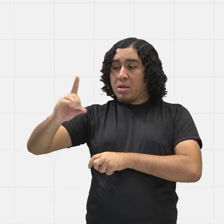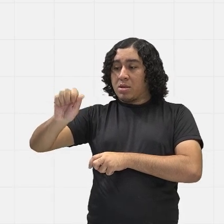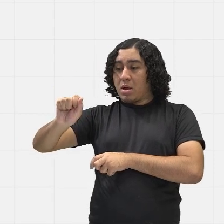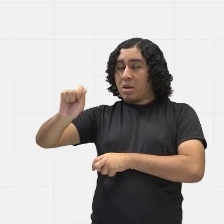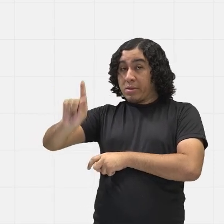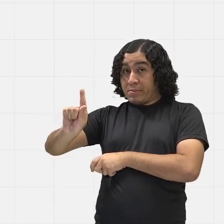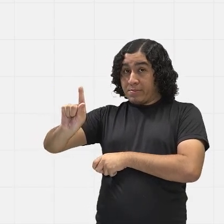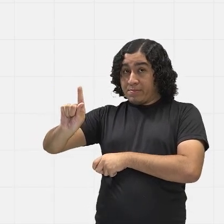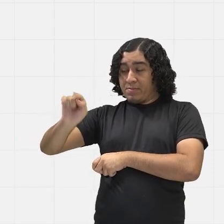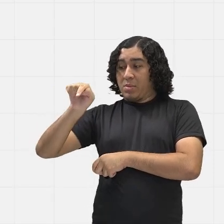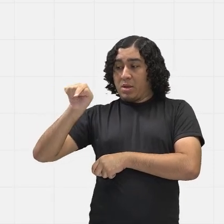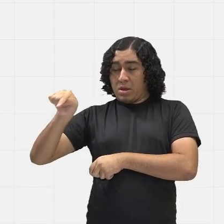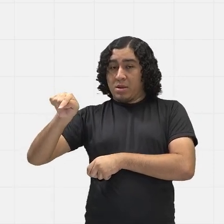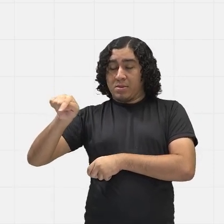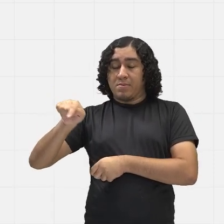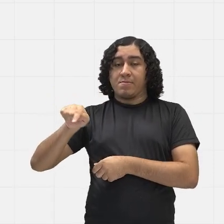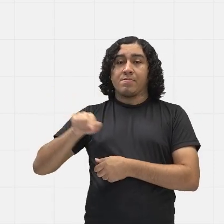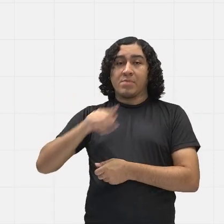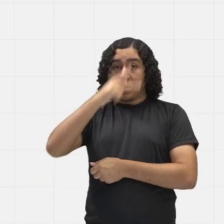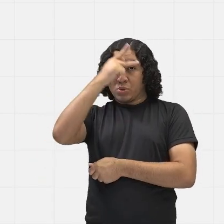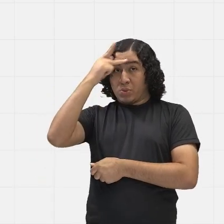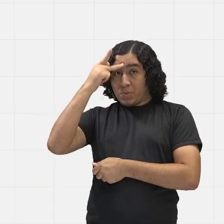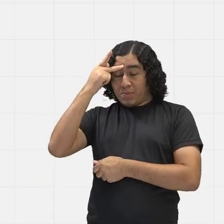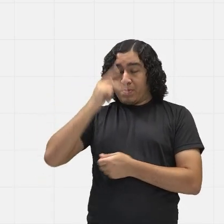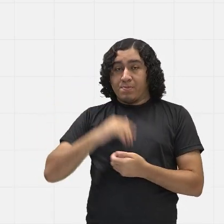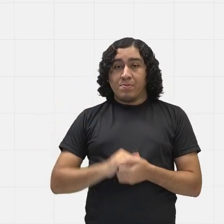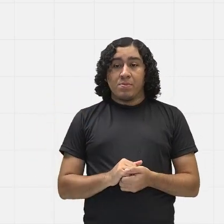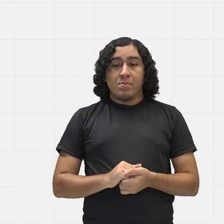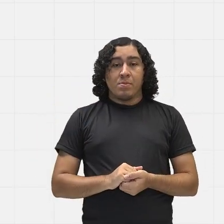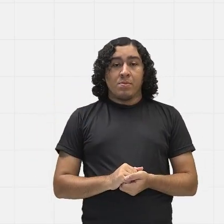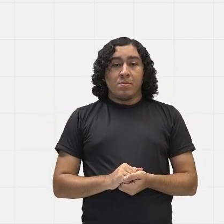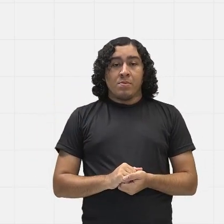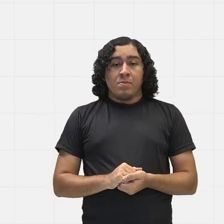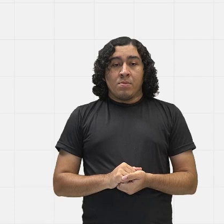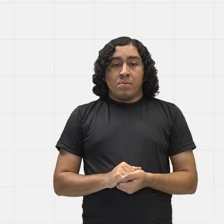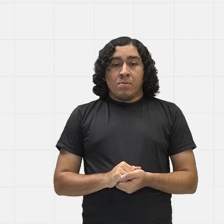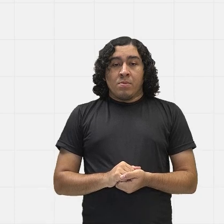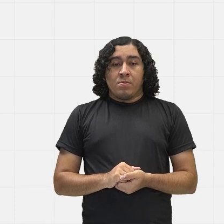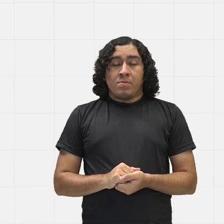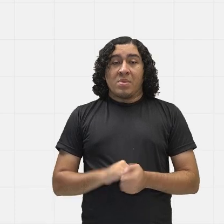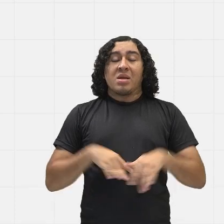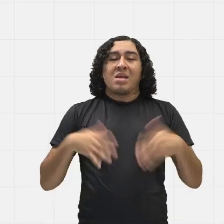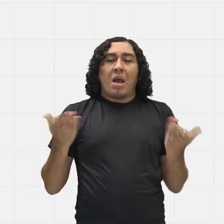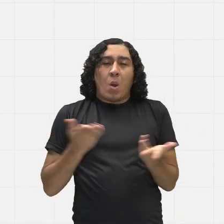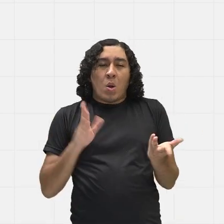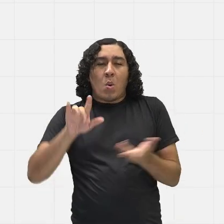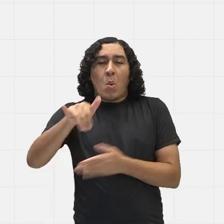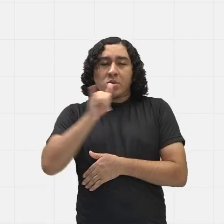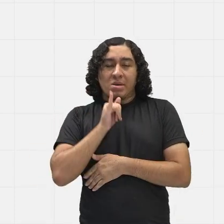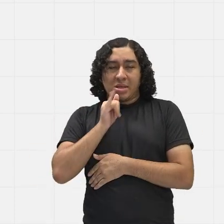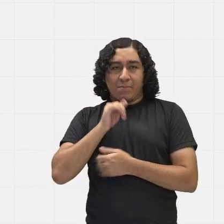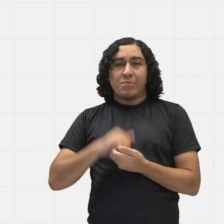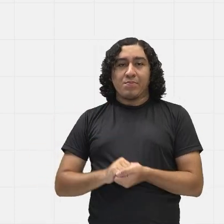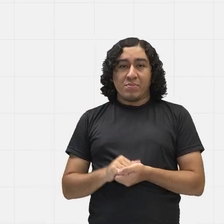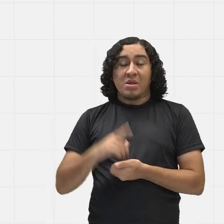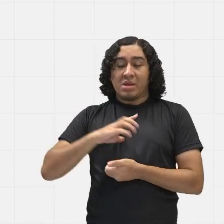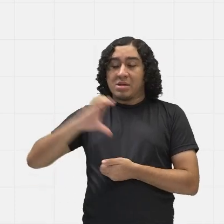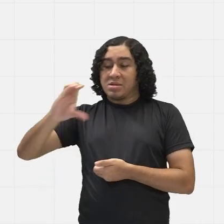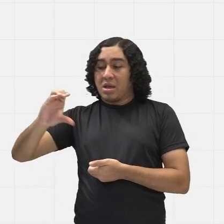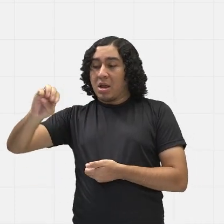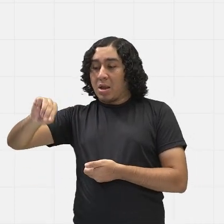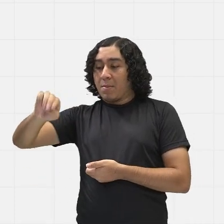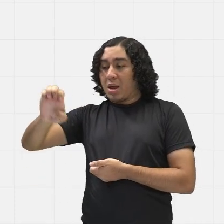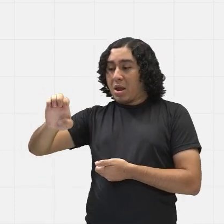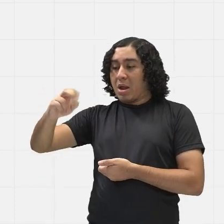Agora, aparece para vocês, vai aparecer assim para vocês, com o nome do pedagogo ao lado. Vai estar